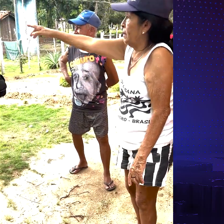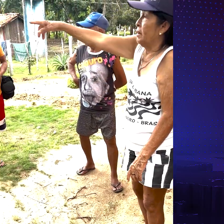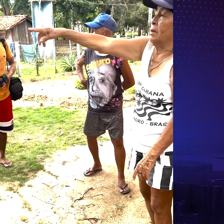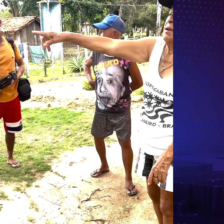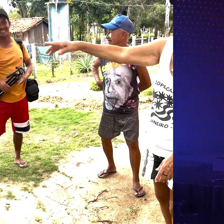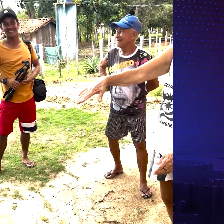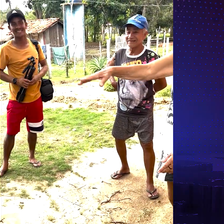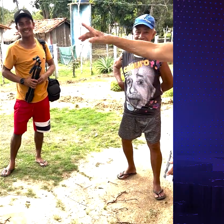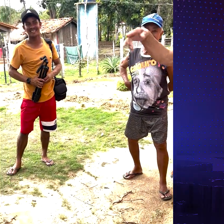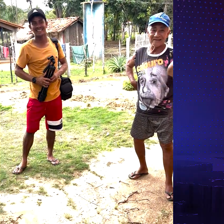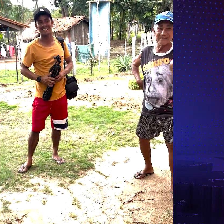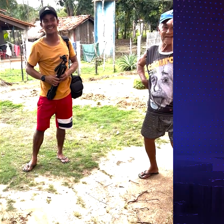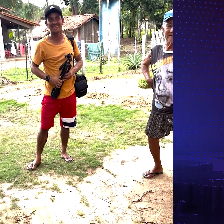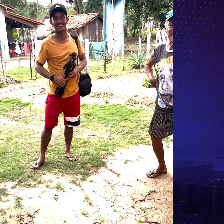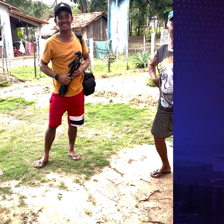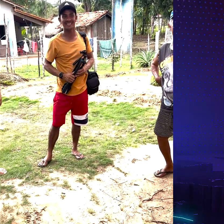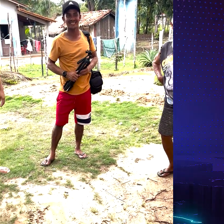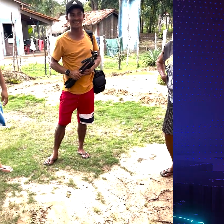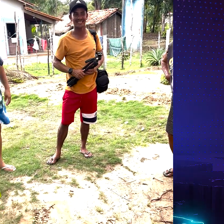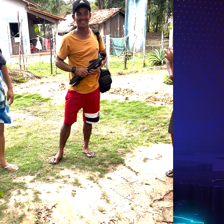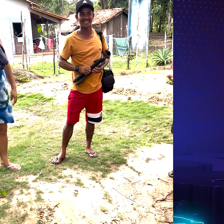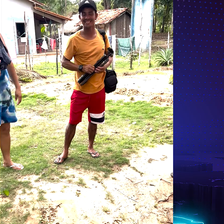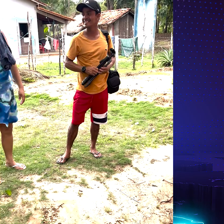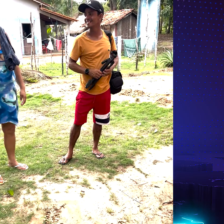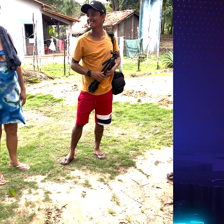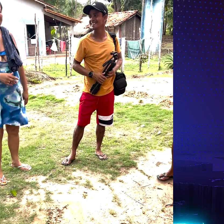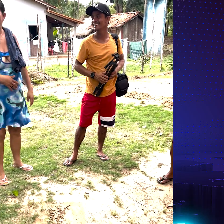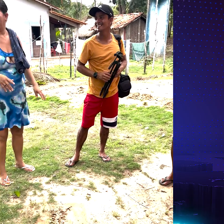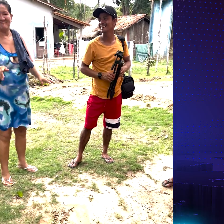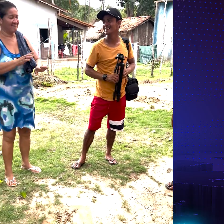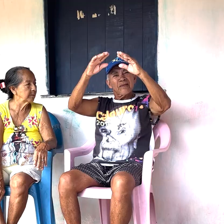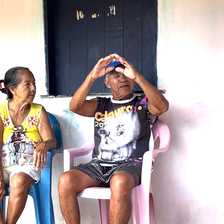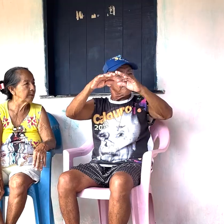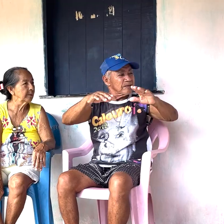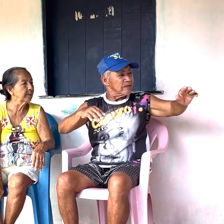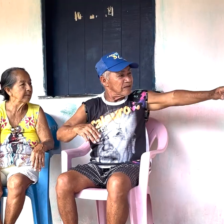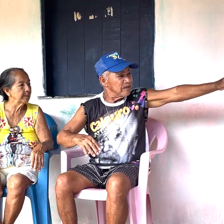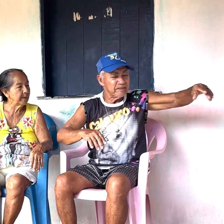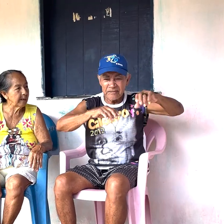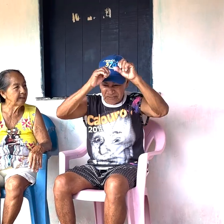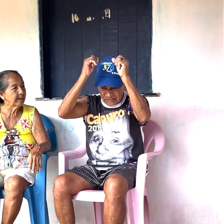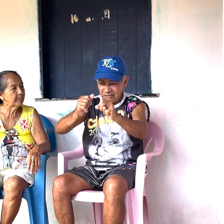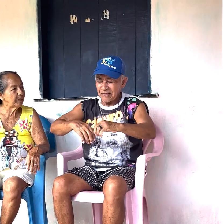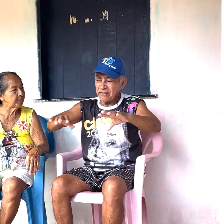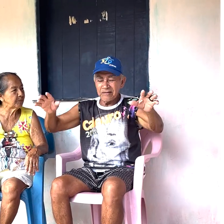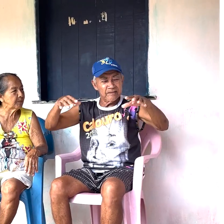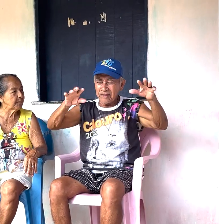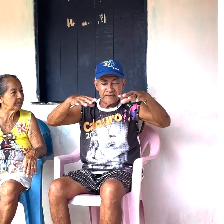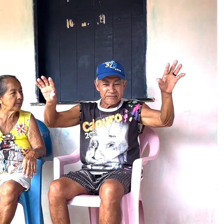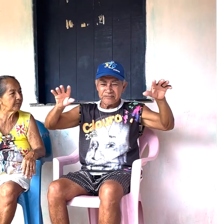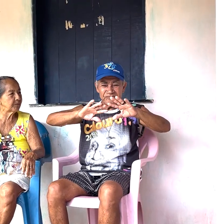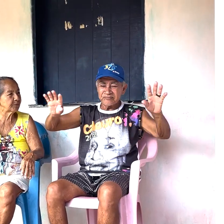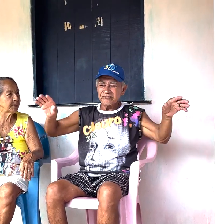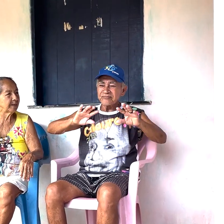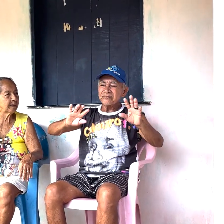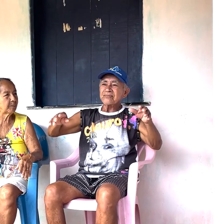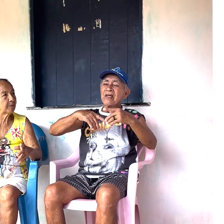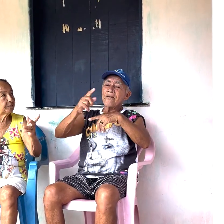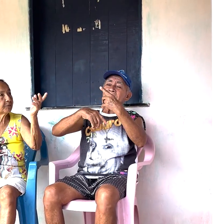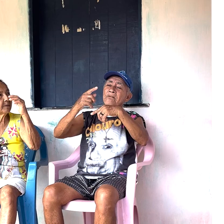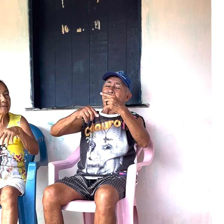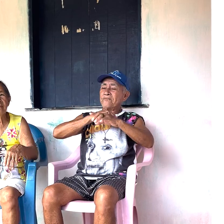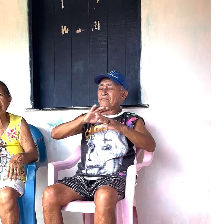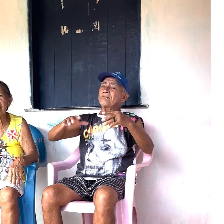sinais. Então, a língua de sinais comunitária, né? Lá dessas comunidades, ela acaba sendo uma língua que une surdos e